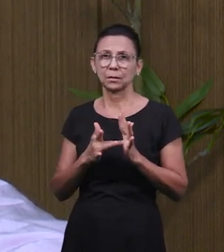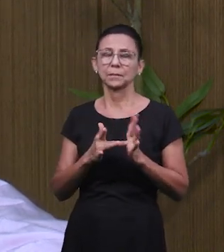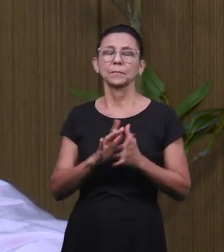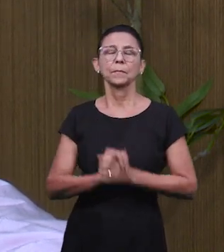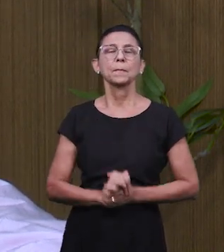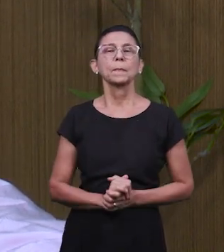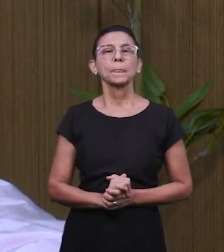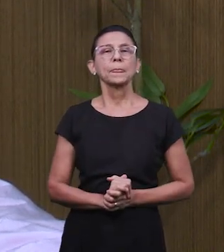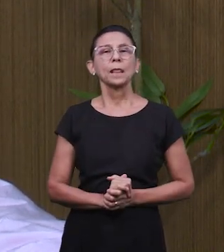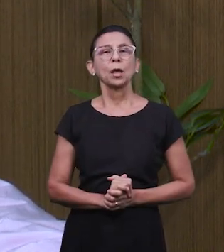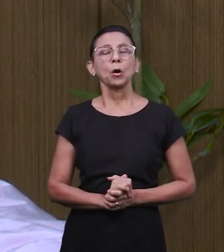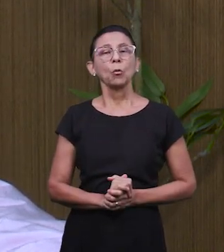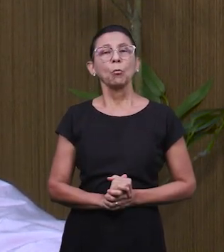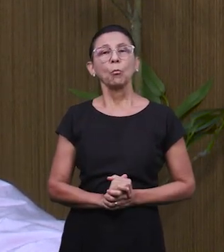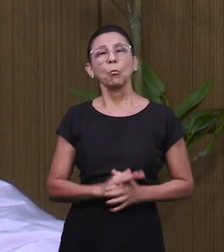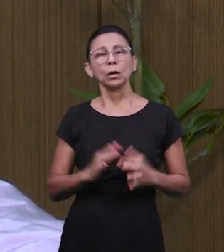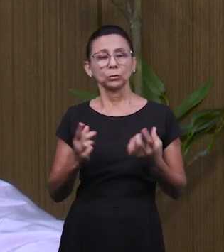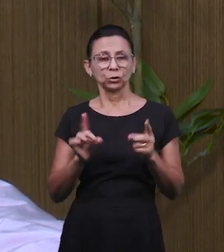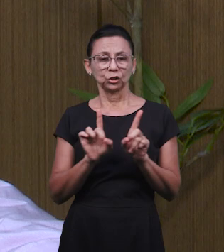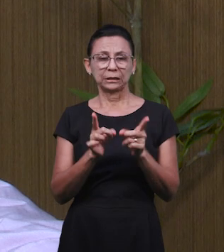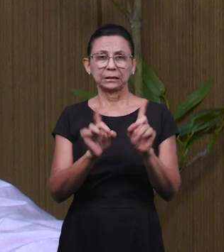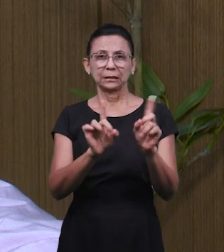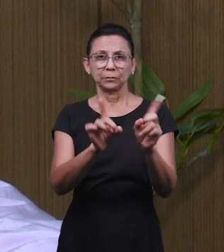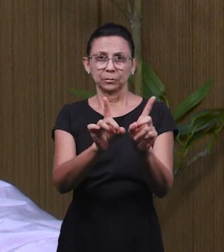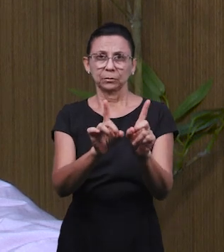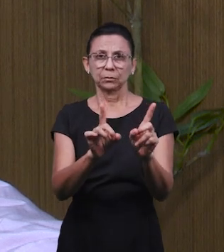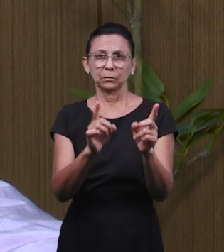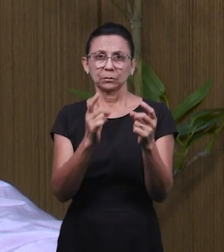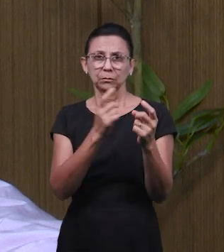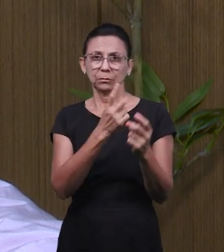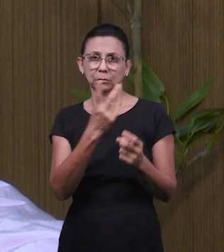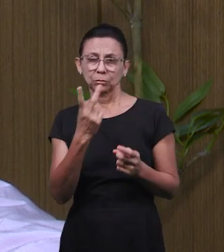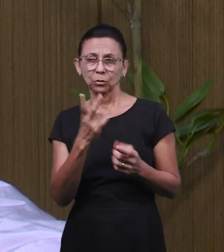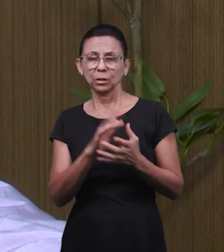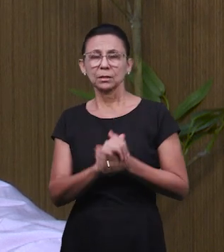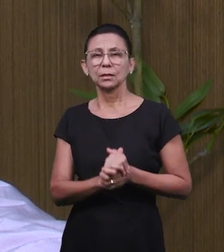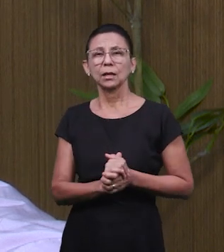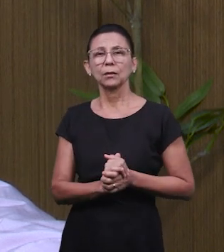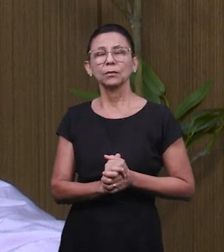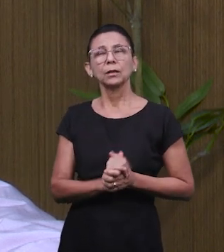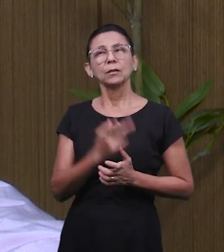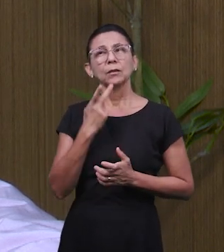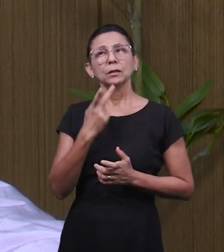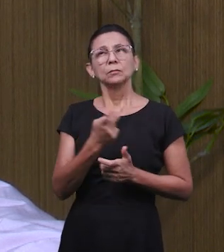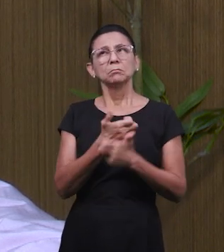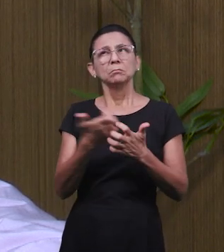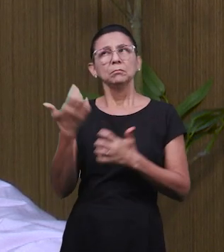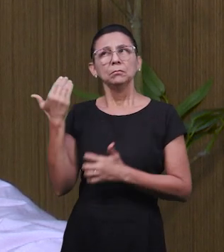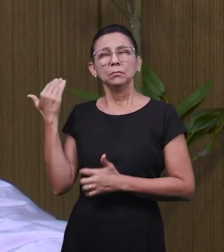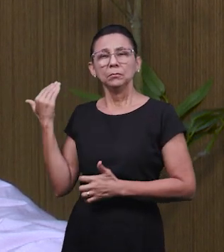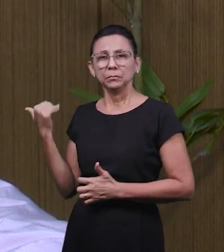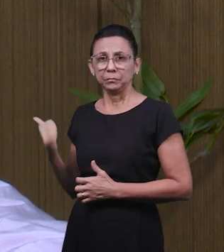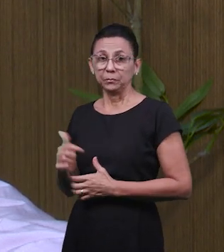passado. E isso é a mentalidade de quem não entende o que é a comunhão, porque você fala de uma religião.